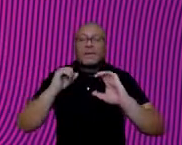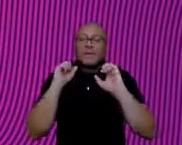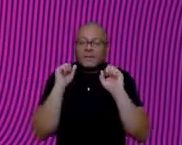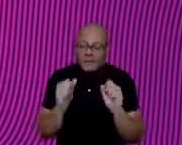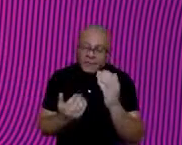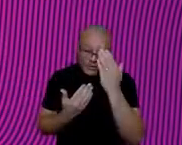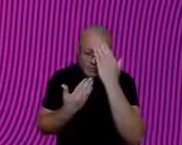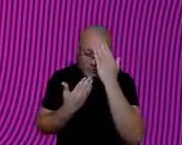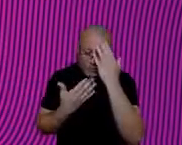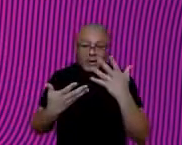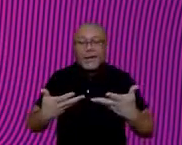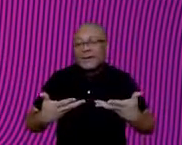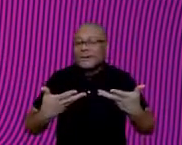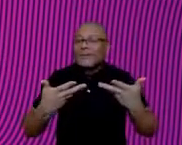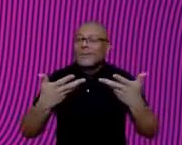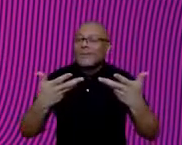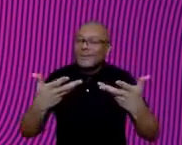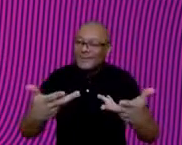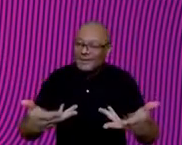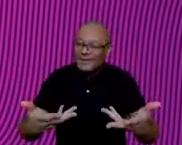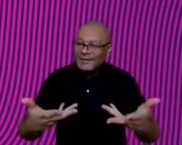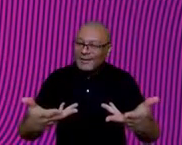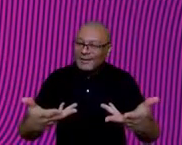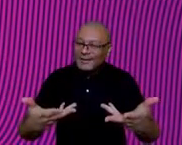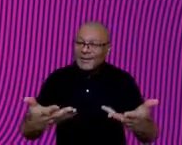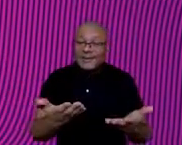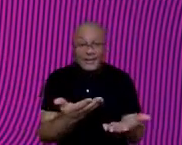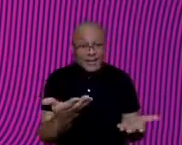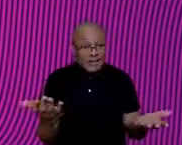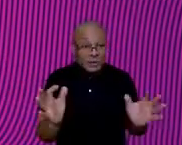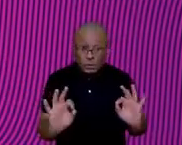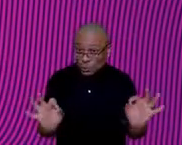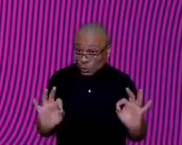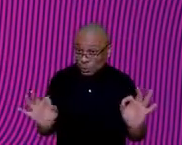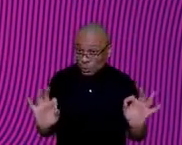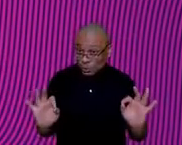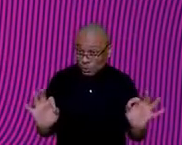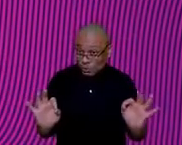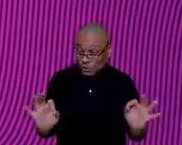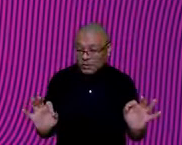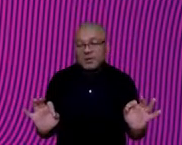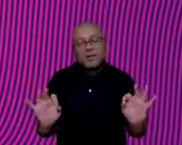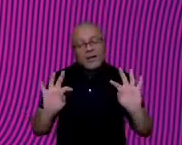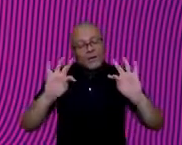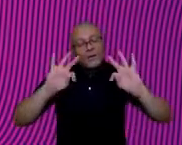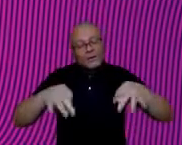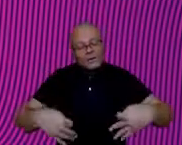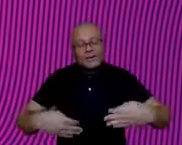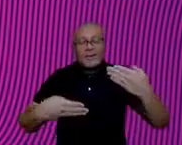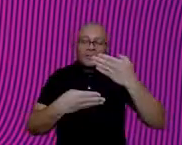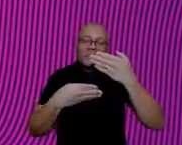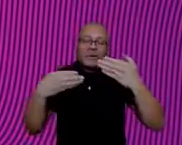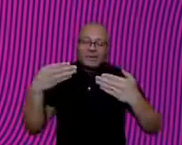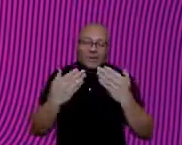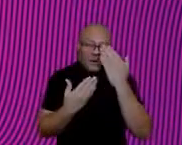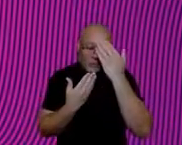convite. E se não houver perguntas, isso será o fim da minha apresentação. Obrigada.